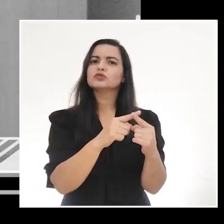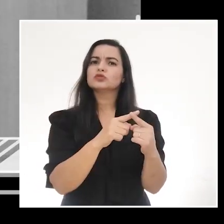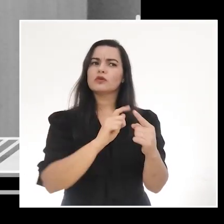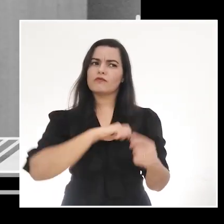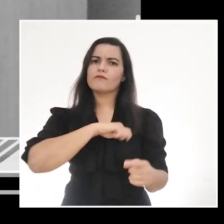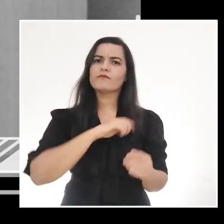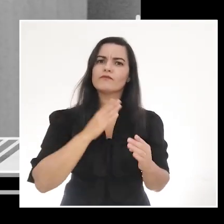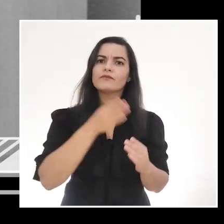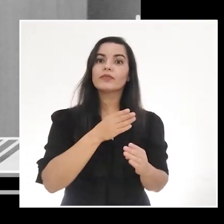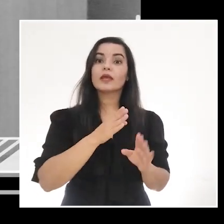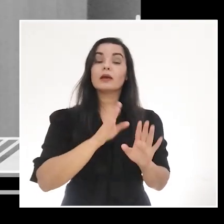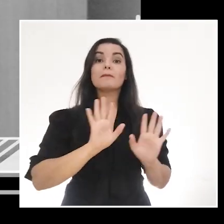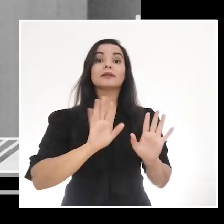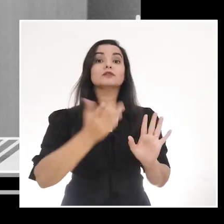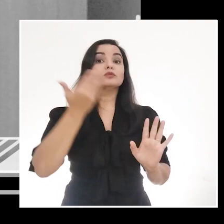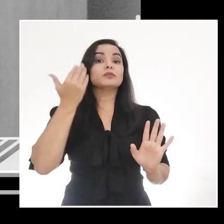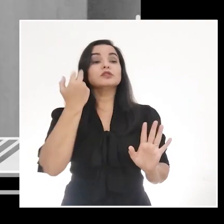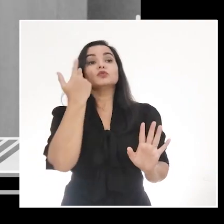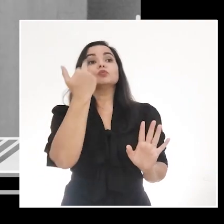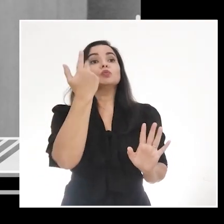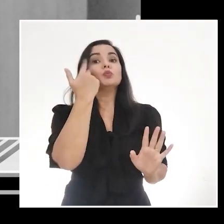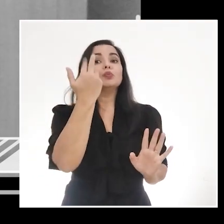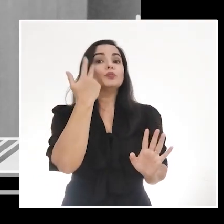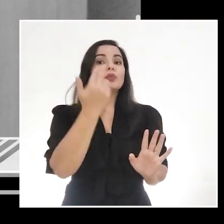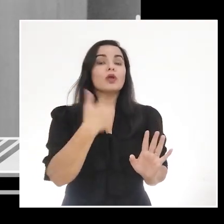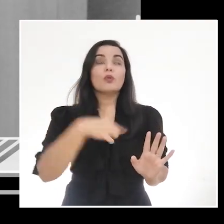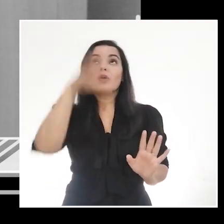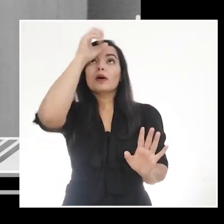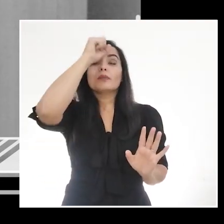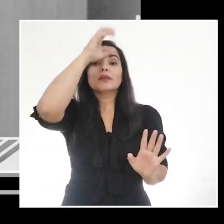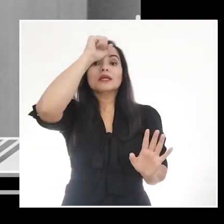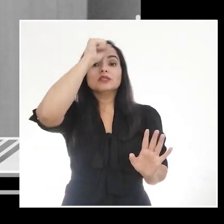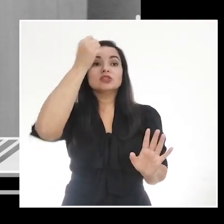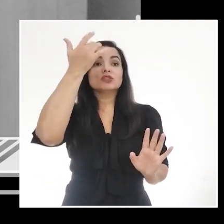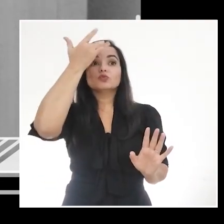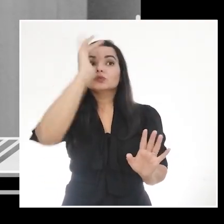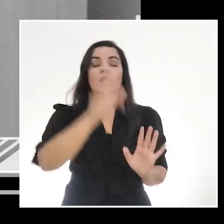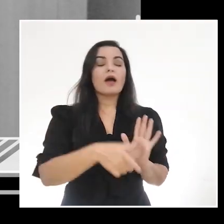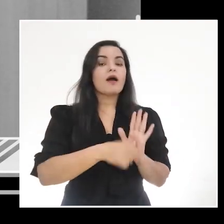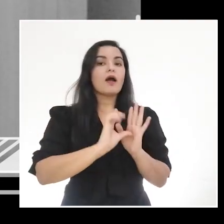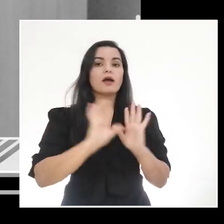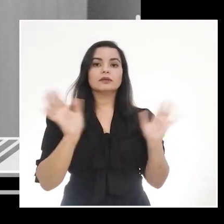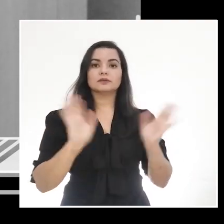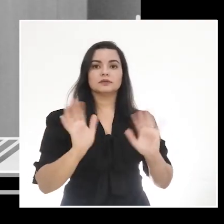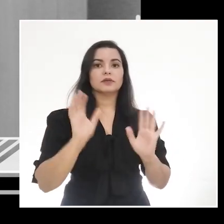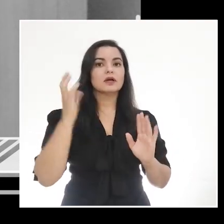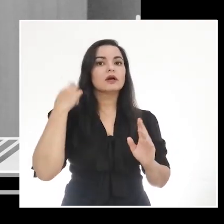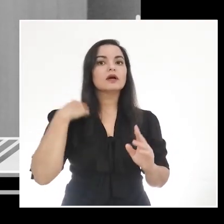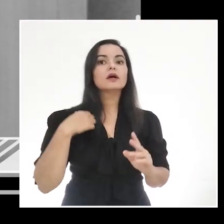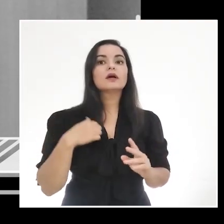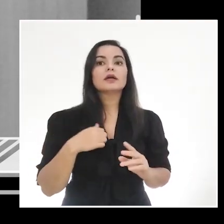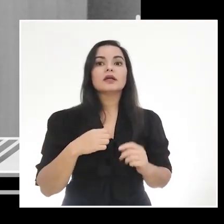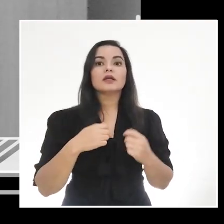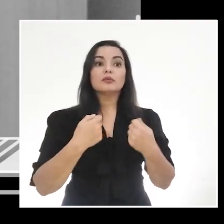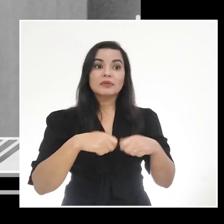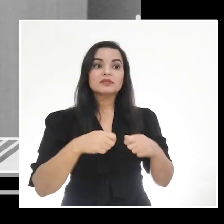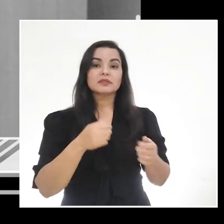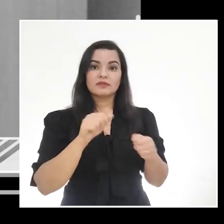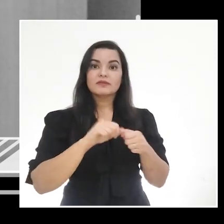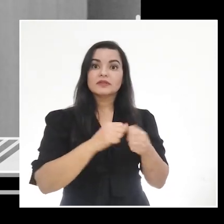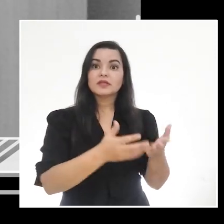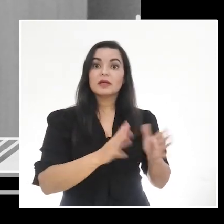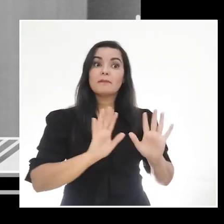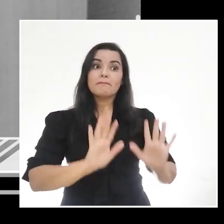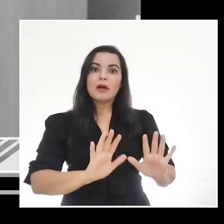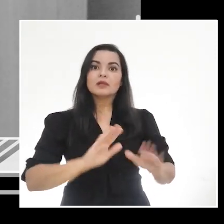é intencional. Hoje é intencional. Mas foi natural. Eu fui descobrindo assim que eu aprendi isso